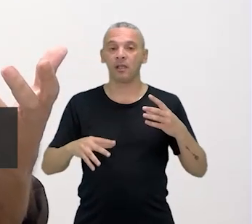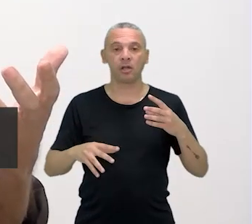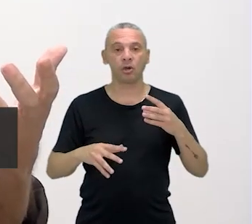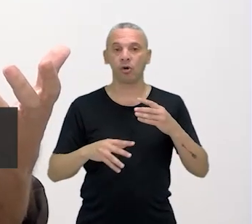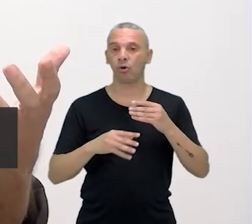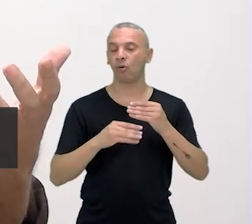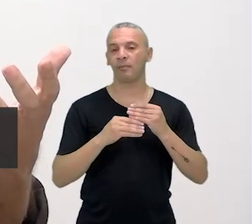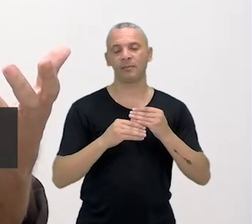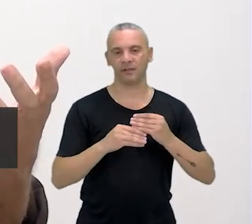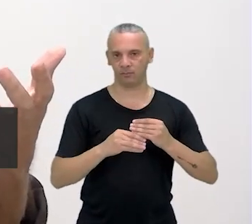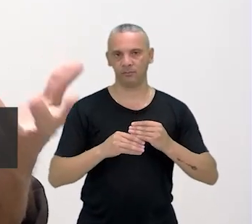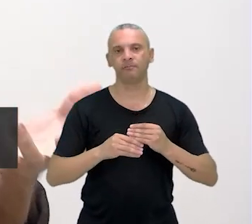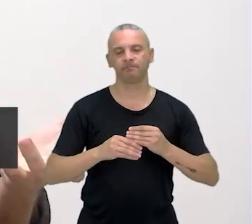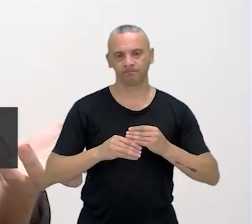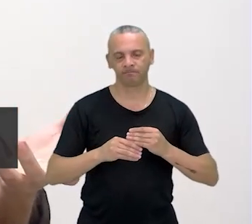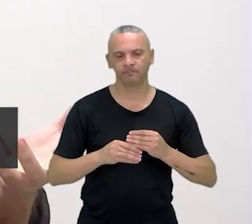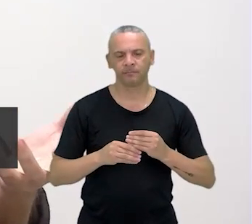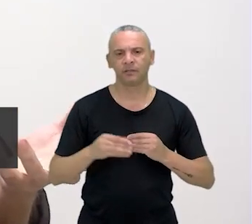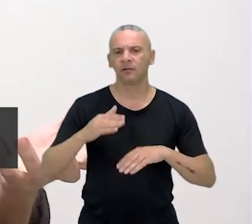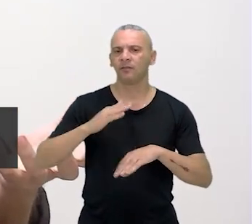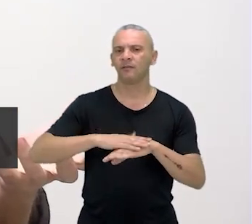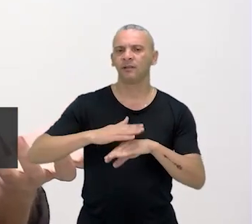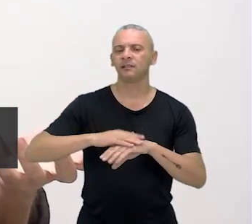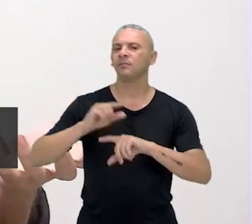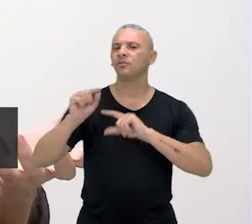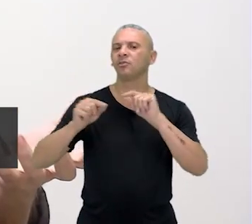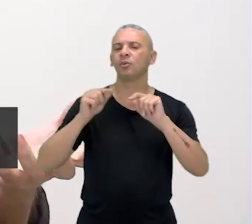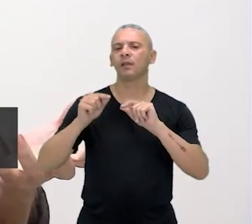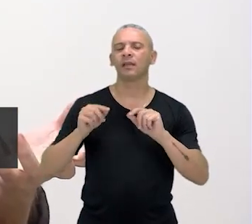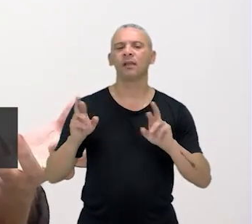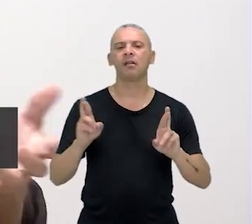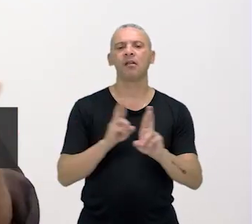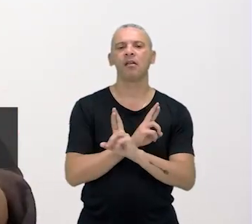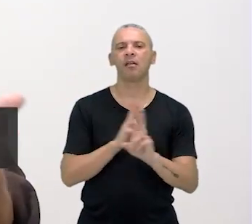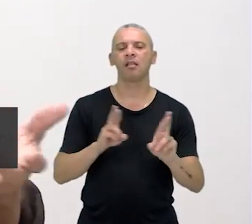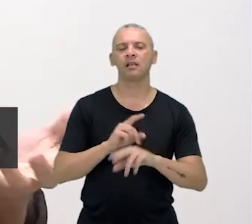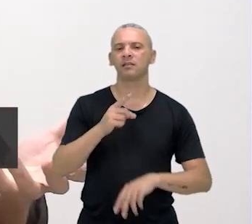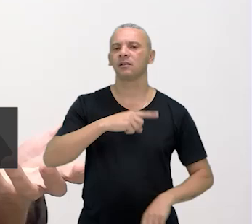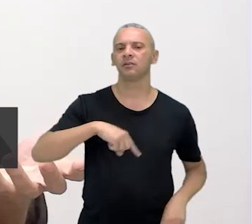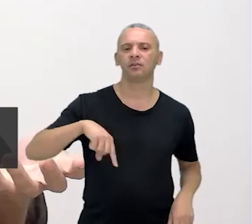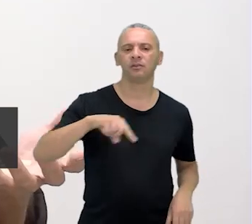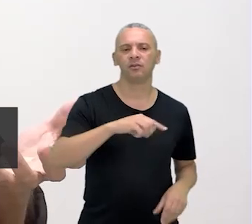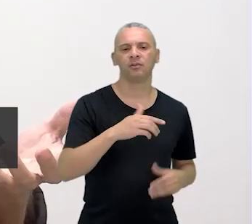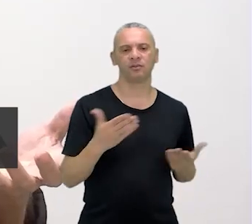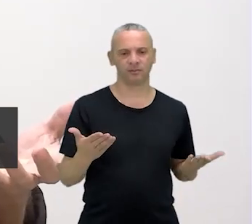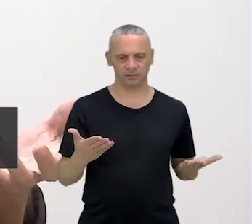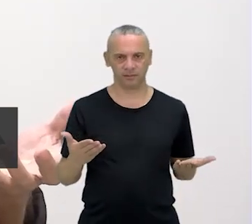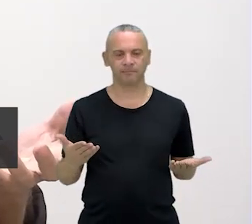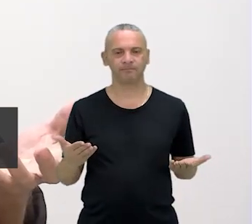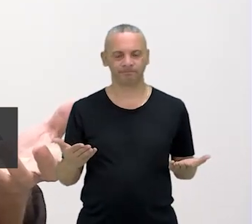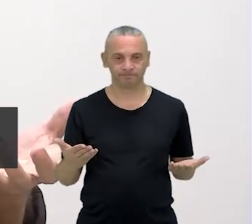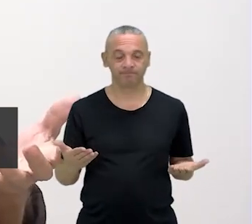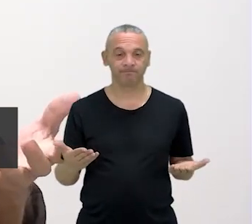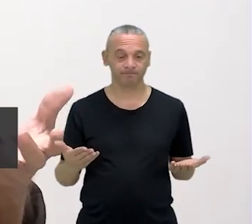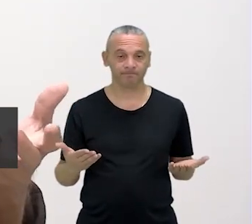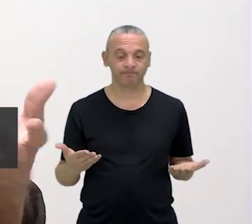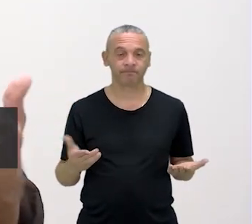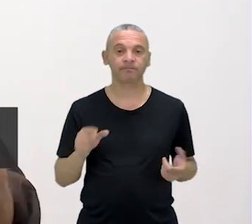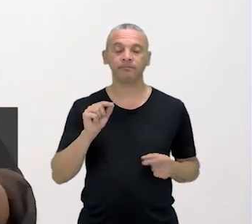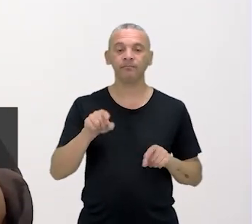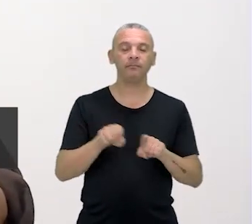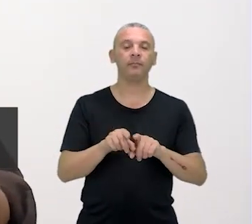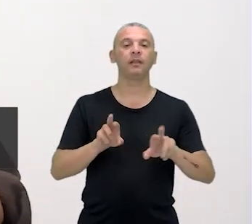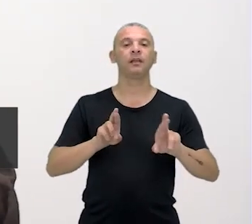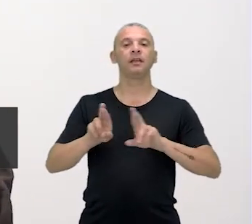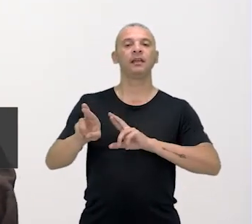dessas duas excelências. O que nós fazemos nas nossas relações? Uma péssima relação. Uma